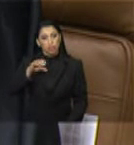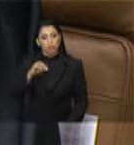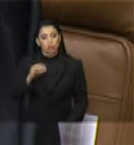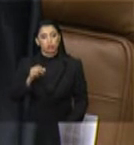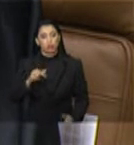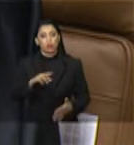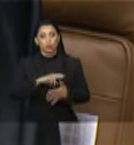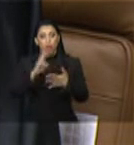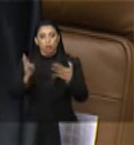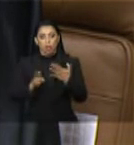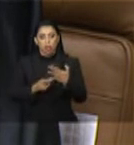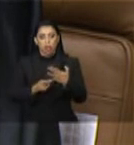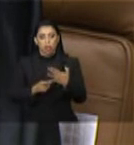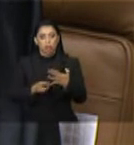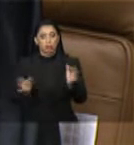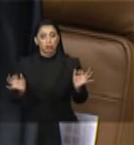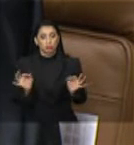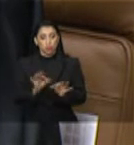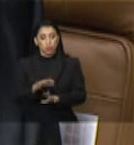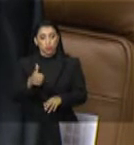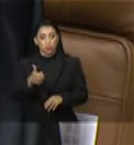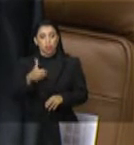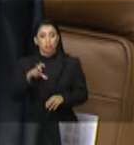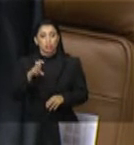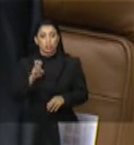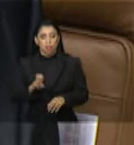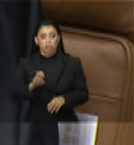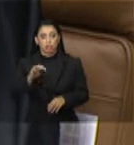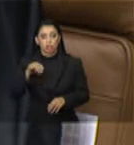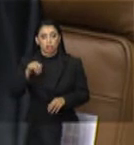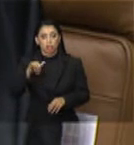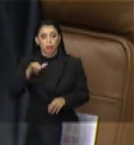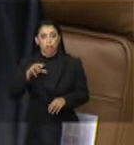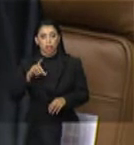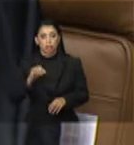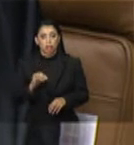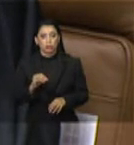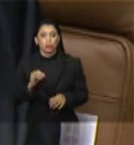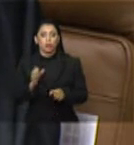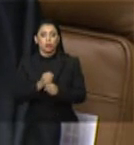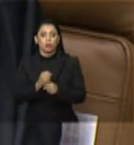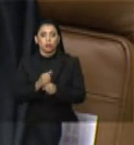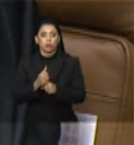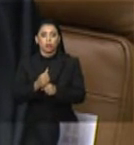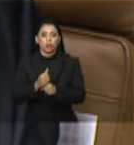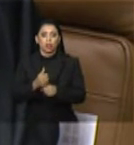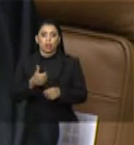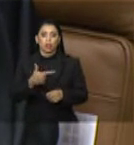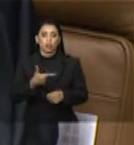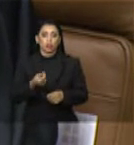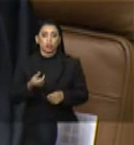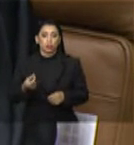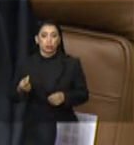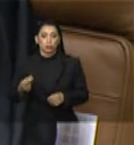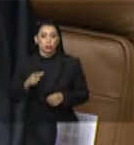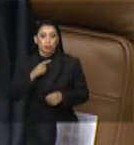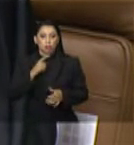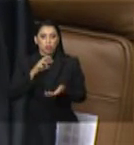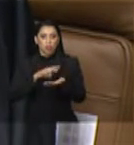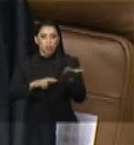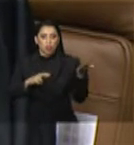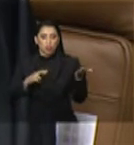trânsito em julgado em 15 de Maio do ano de 2000 cujo teor substancialmente no relatório